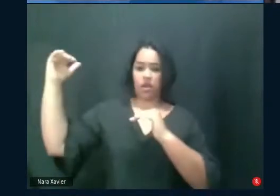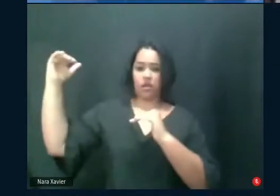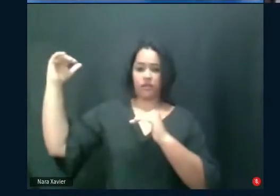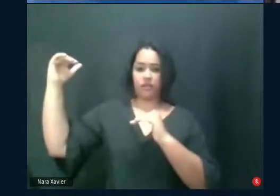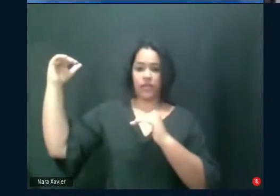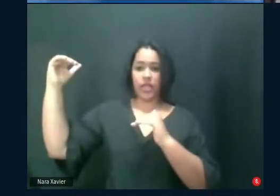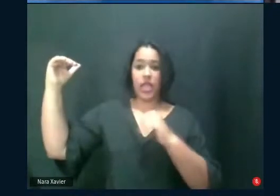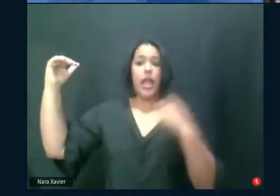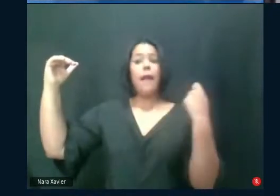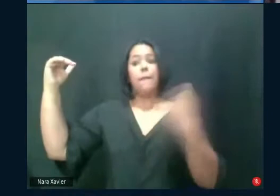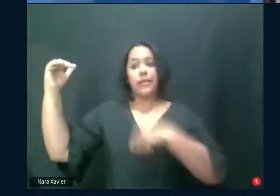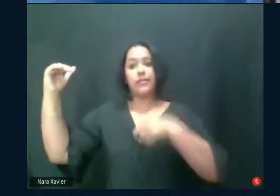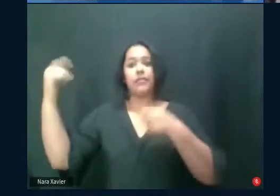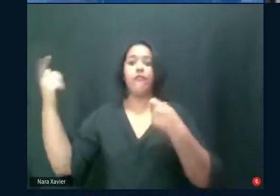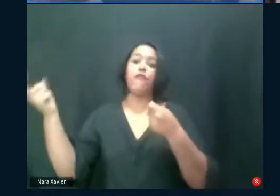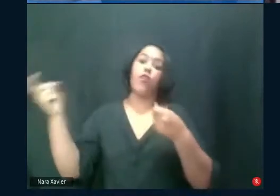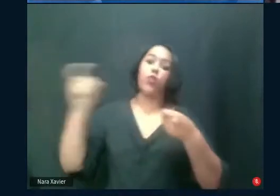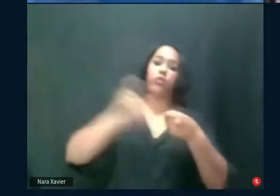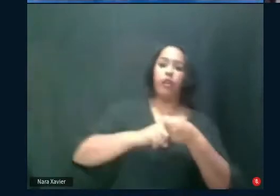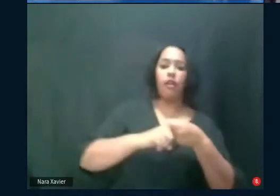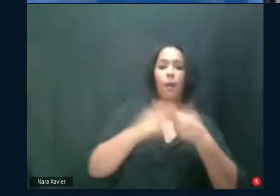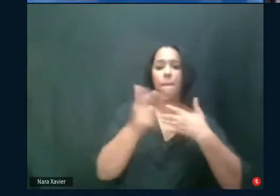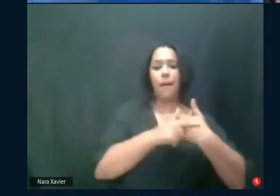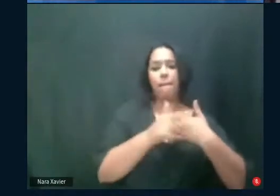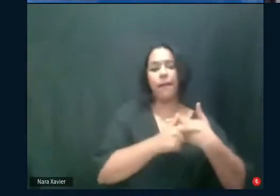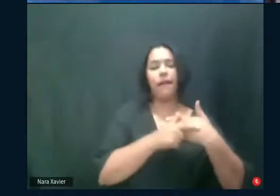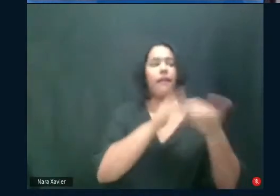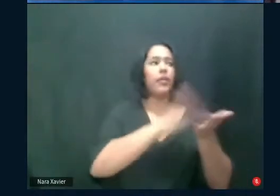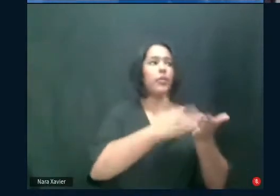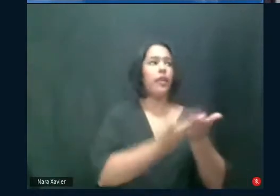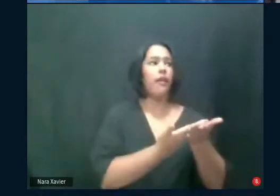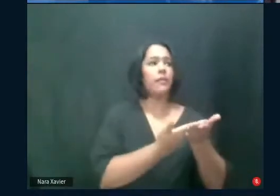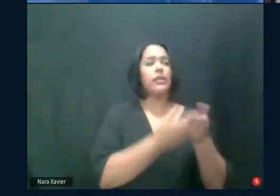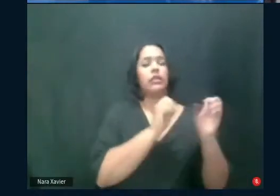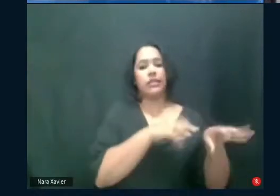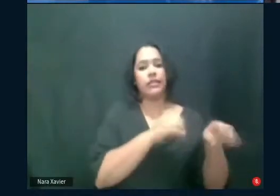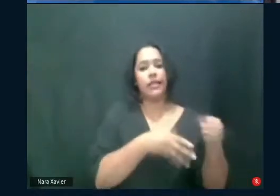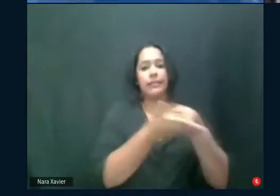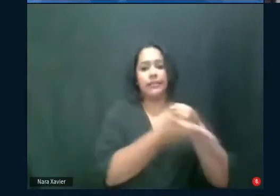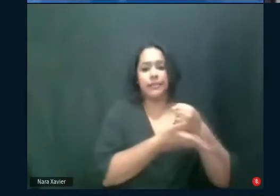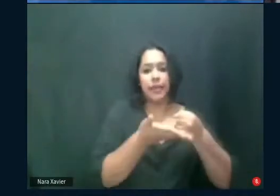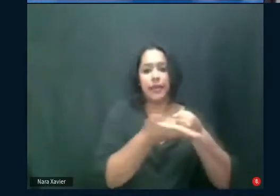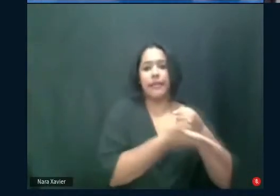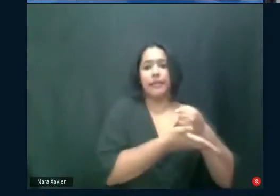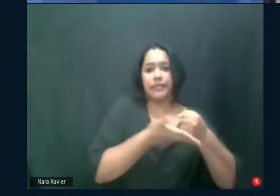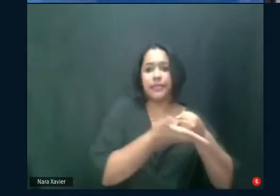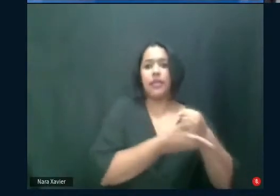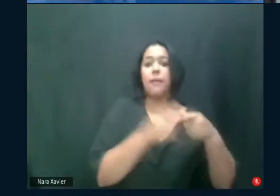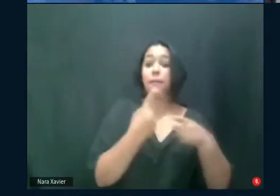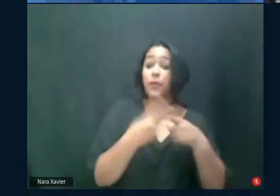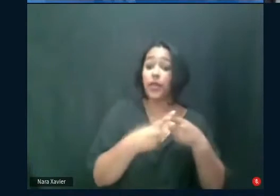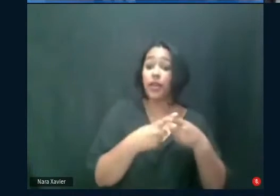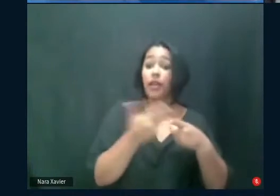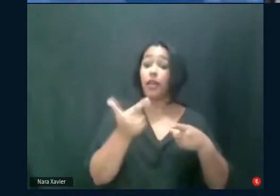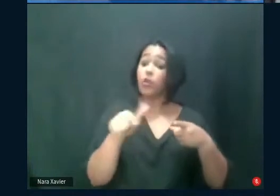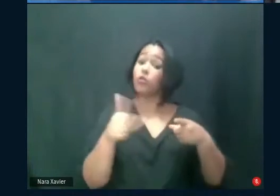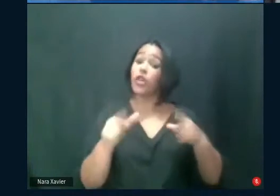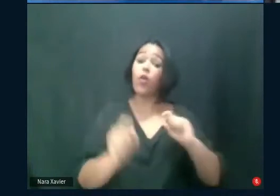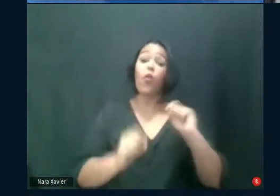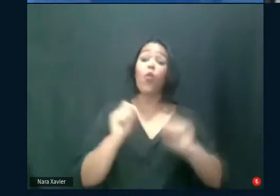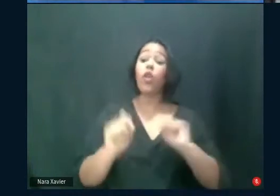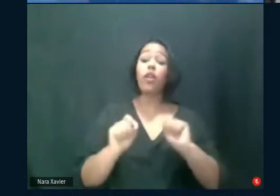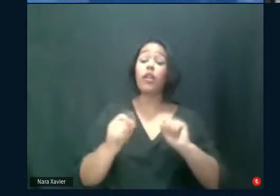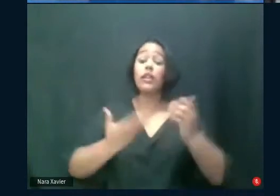sempre discutindo o papel do intérprete educacional, o básico, o tempo inteiro, porque não tem estabilidade do